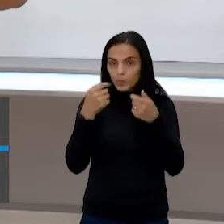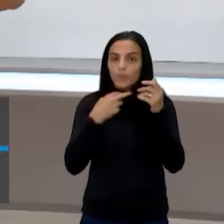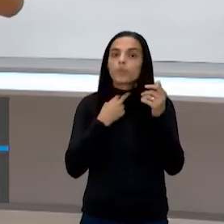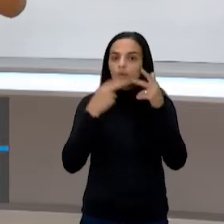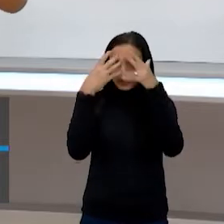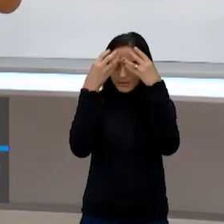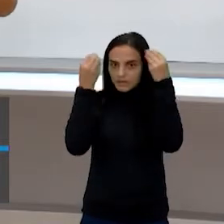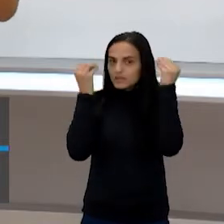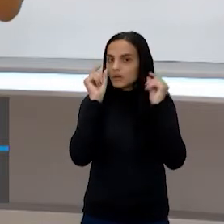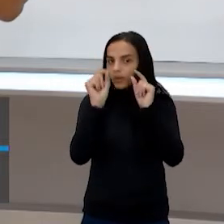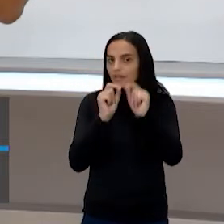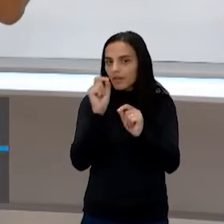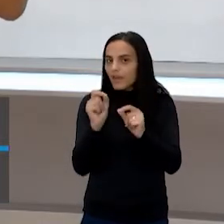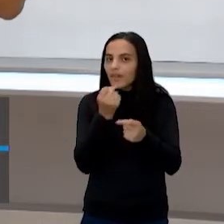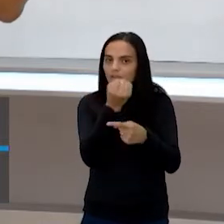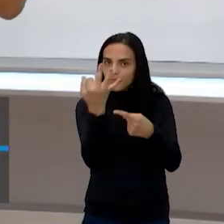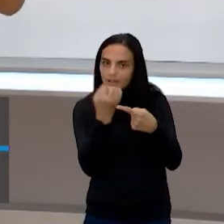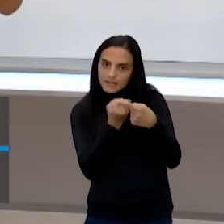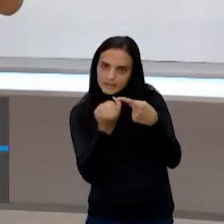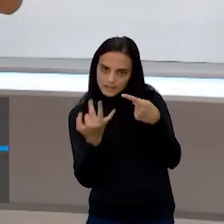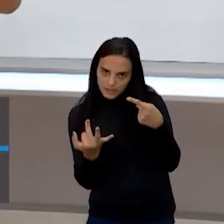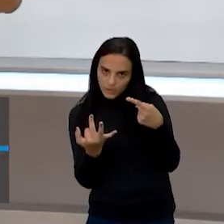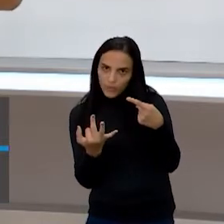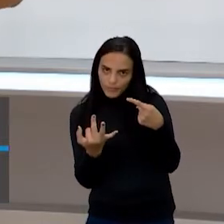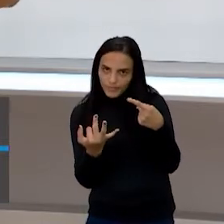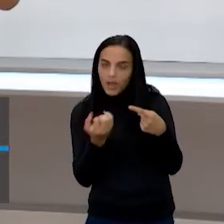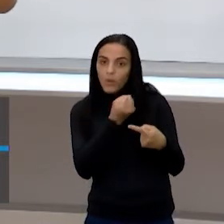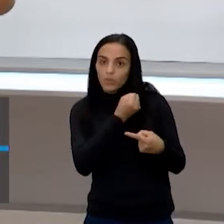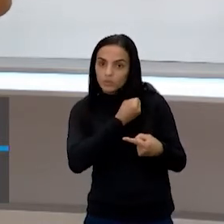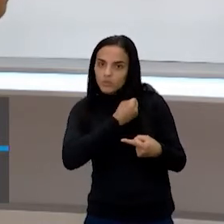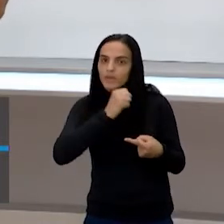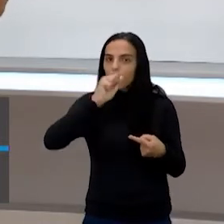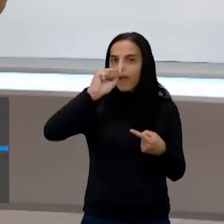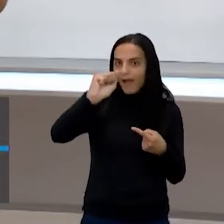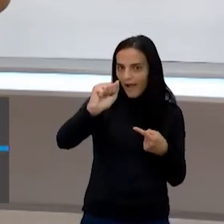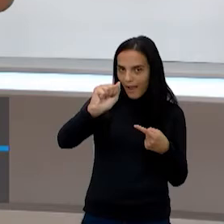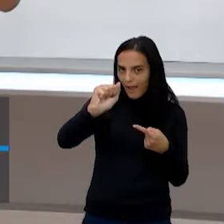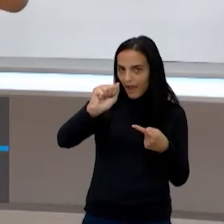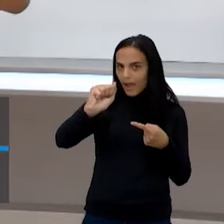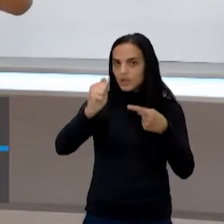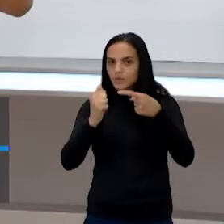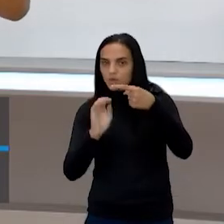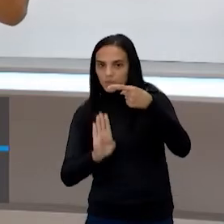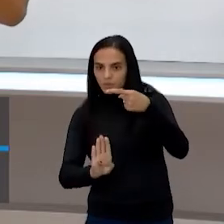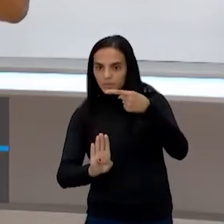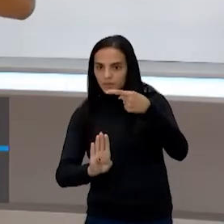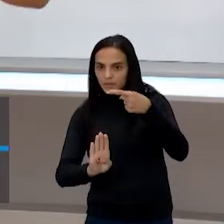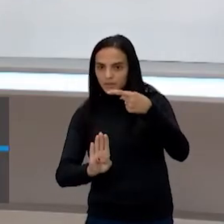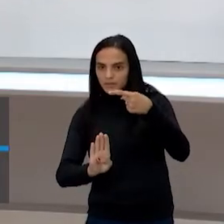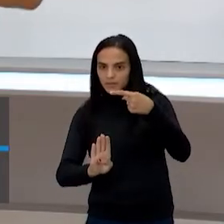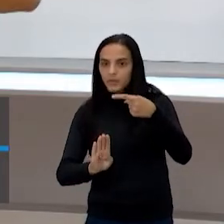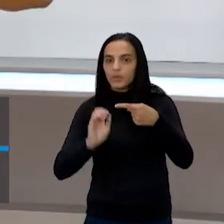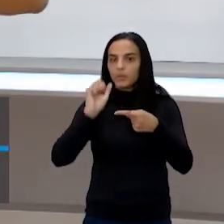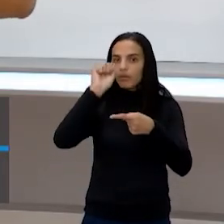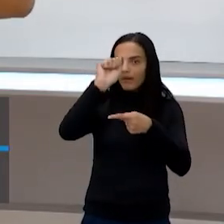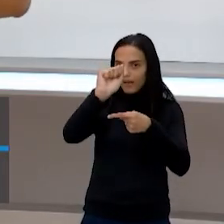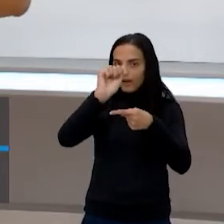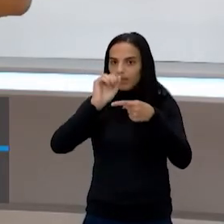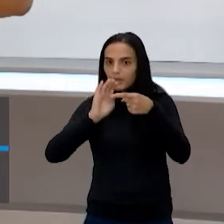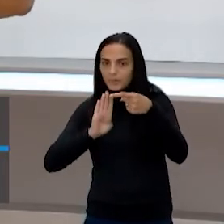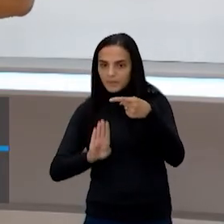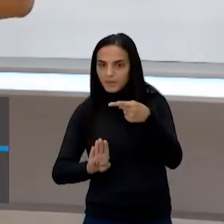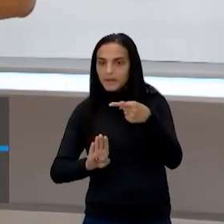fração é um número do tipo A sobre B. E o A e o B, ou seja, o número de cima e o número de